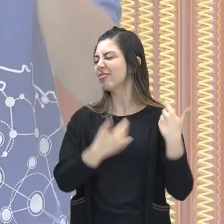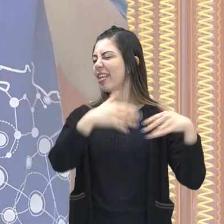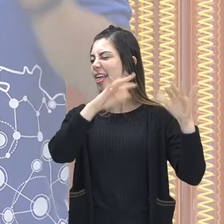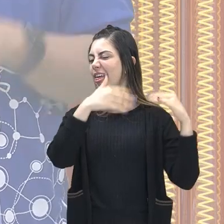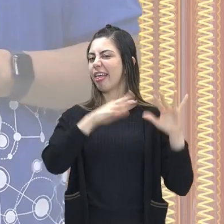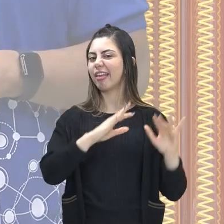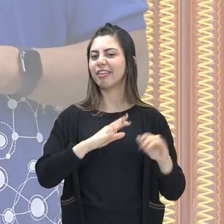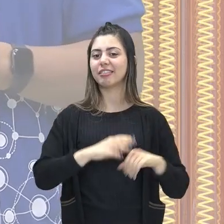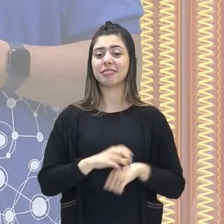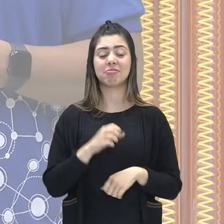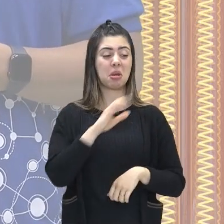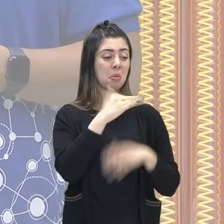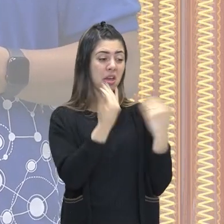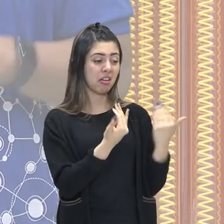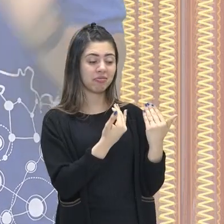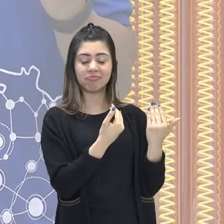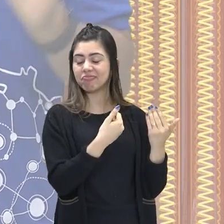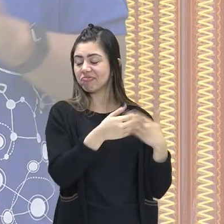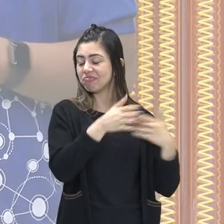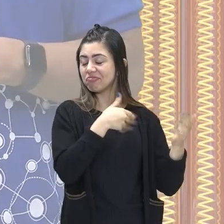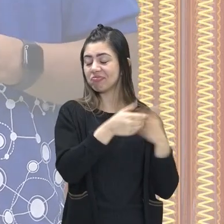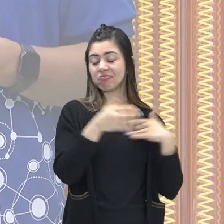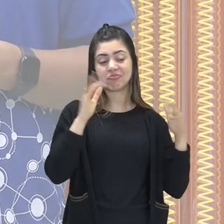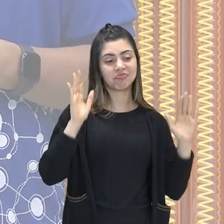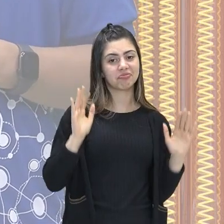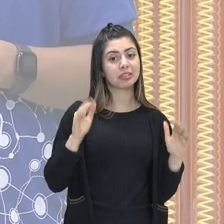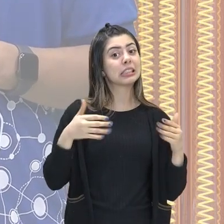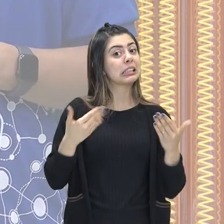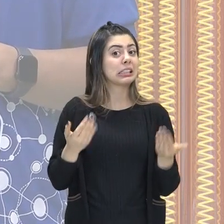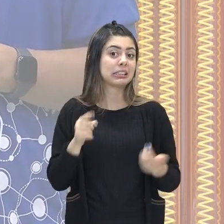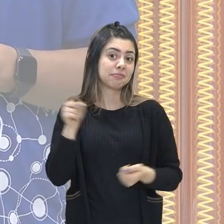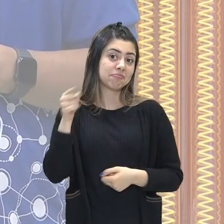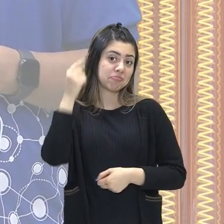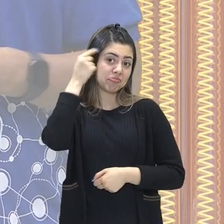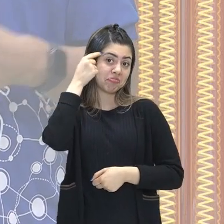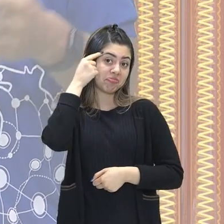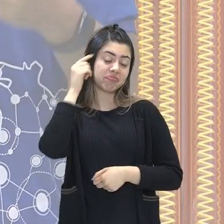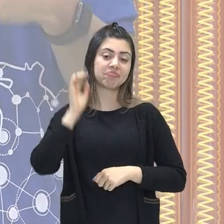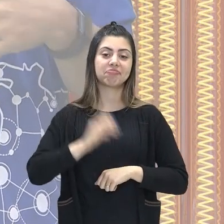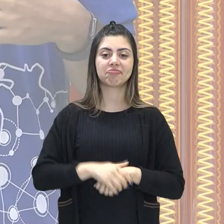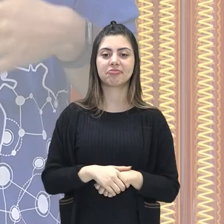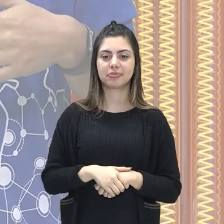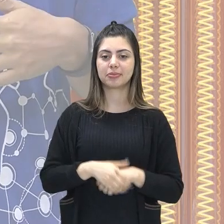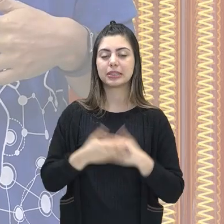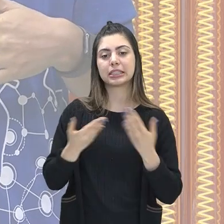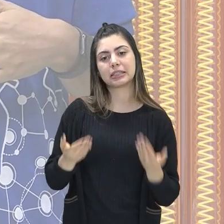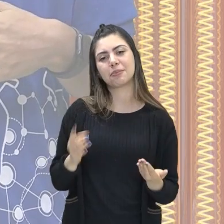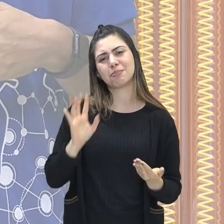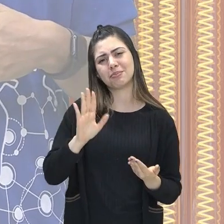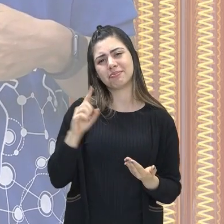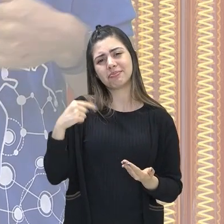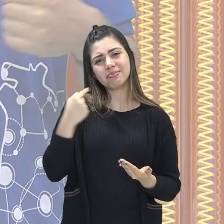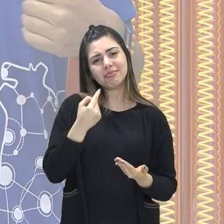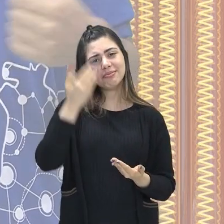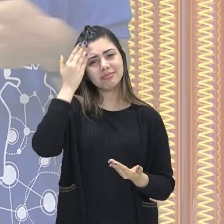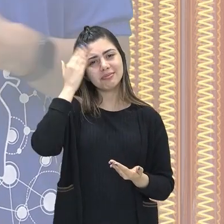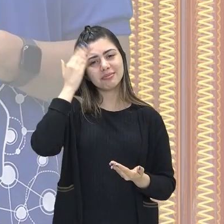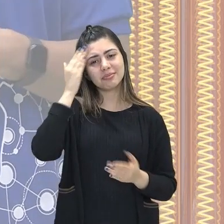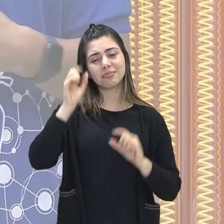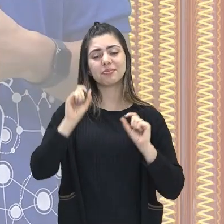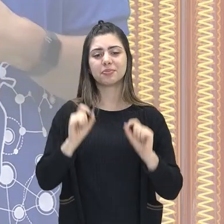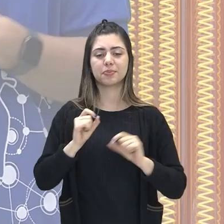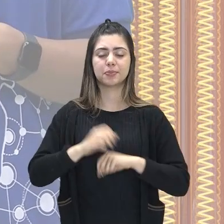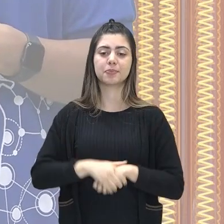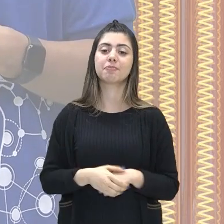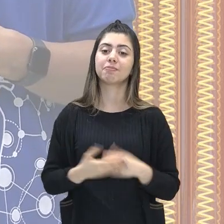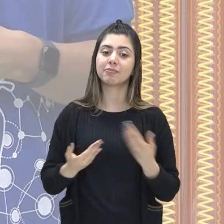né? Se morrer, morreu, né? É basicamente esse o pensamento, né? Quando na verdade a lógica,